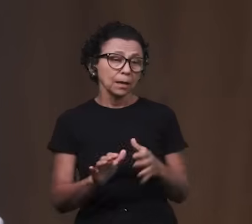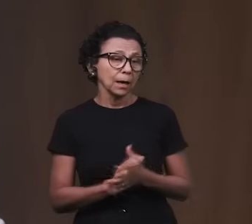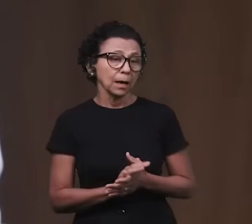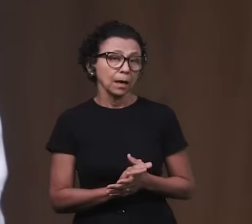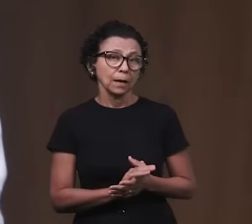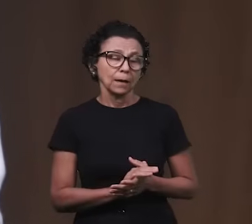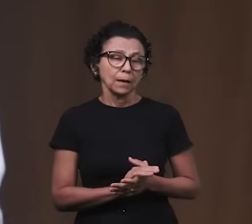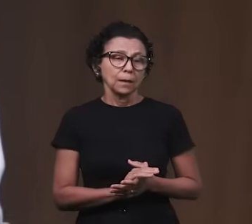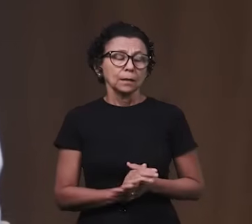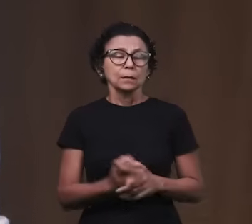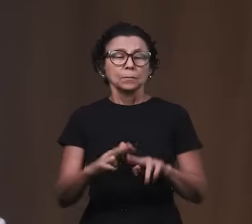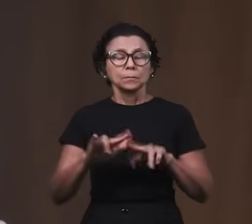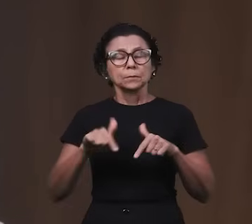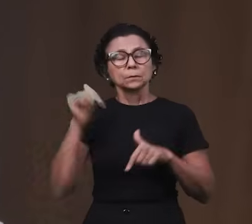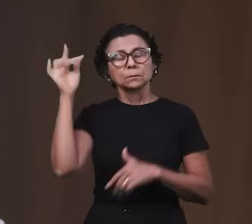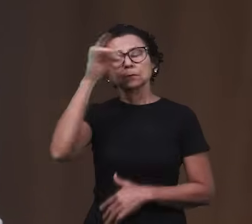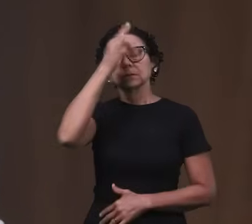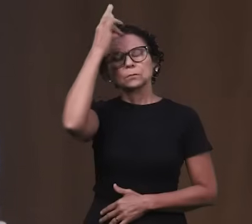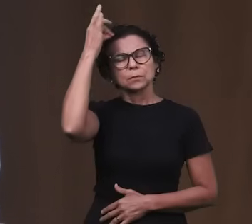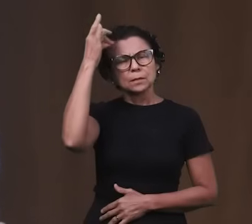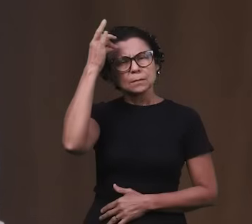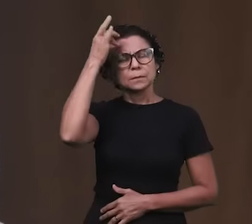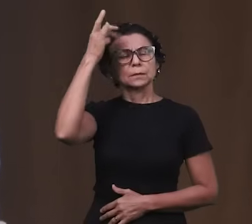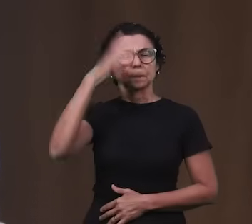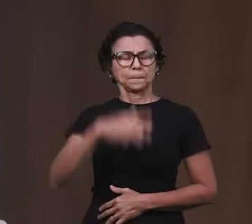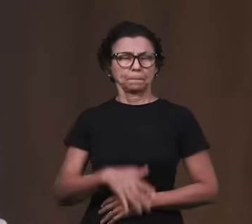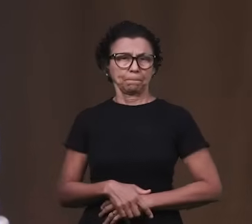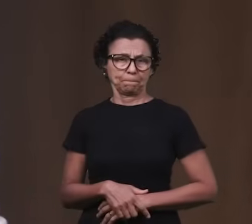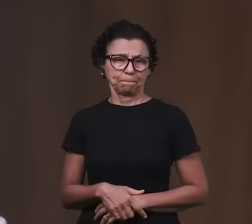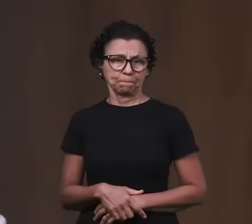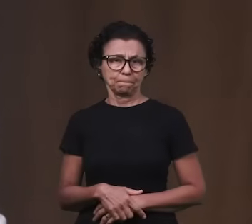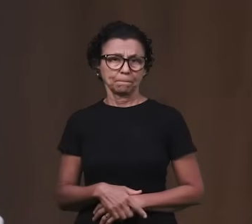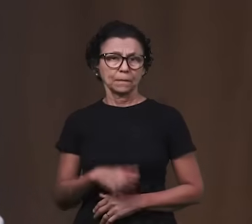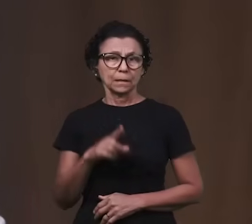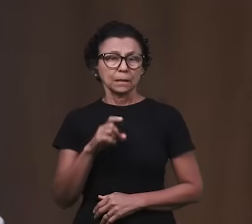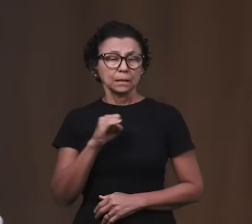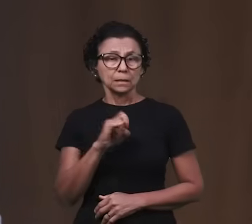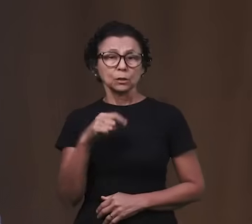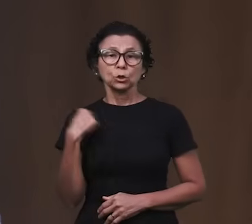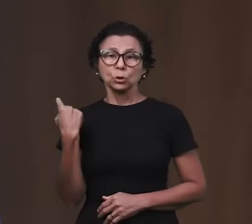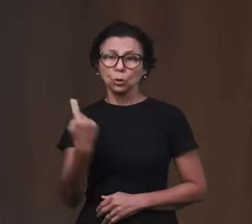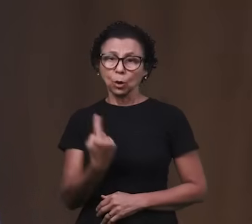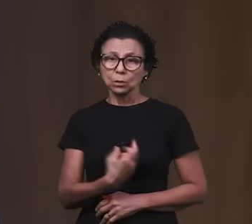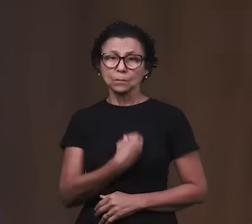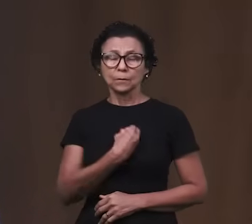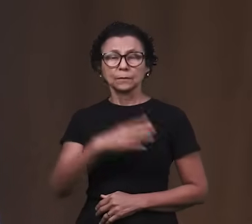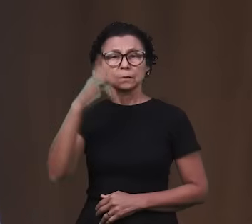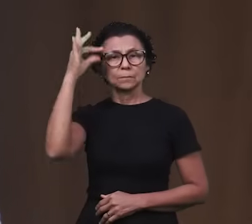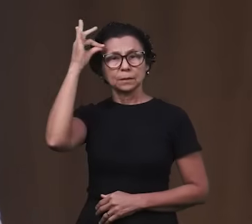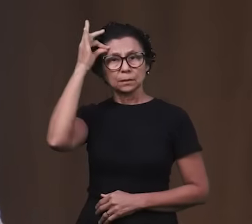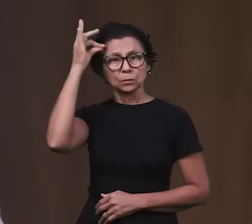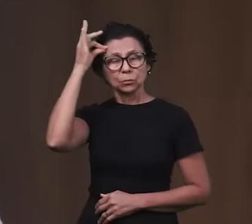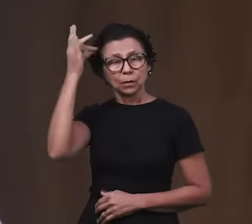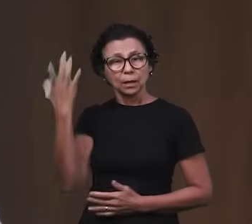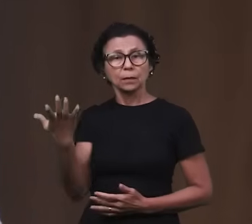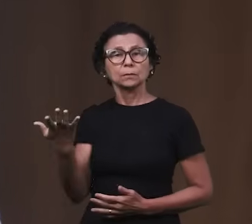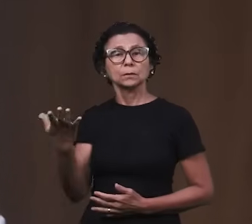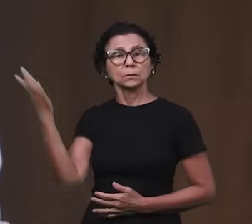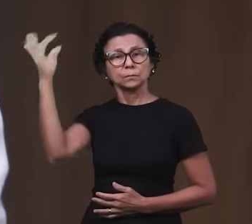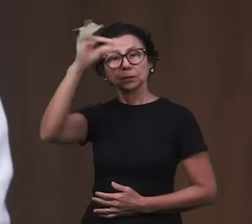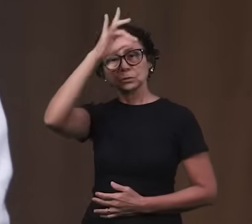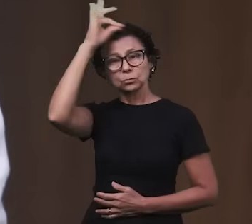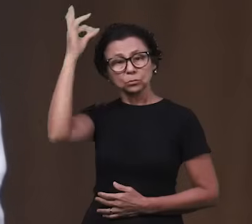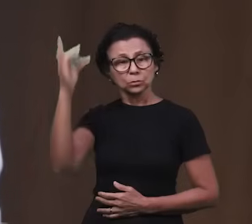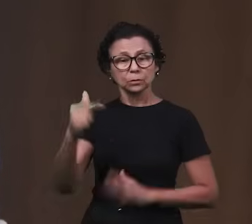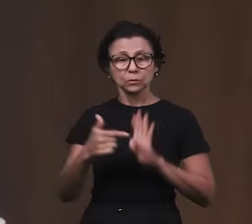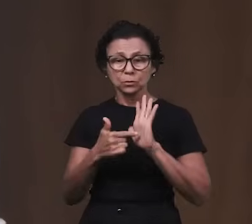pelo Espírito. E se nós somos espirituais, o Espírito Santo vai direcionar a nossa vida, vai direcionar